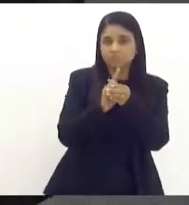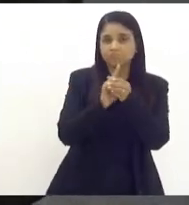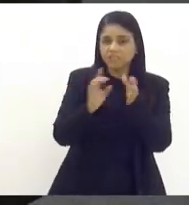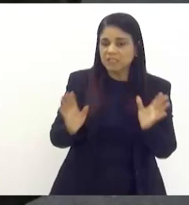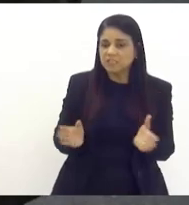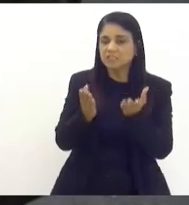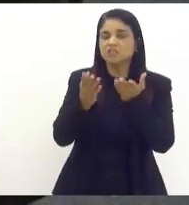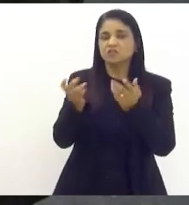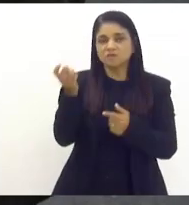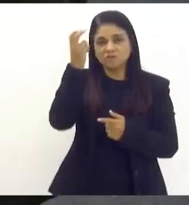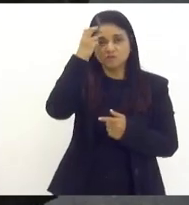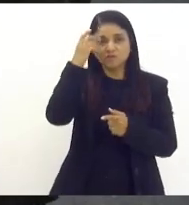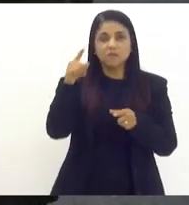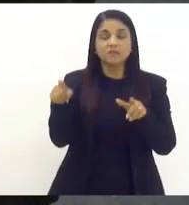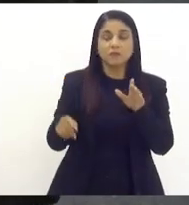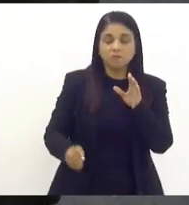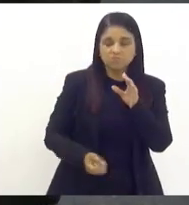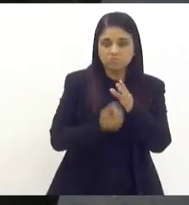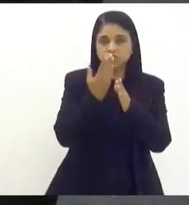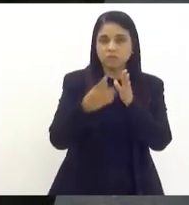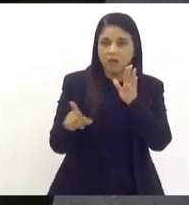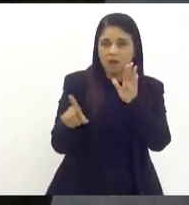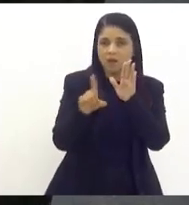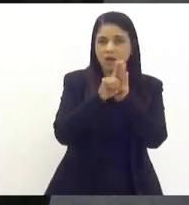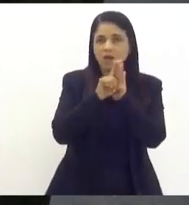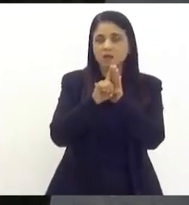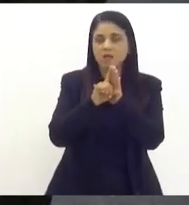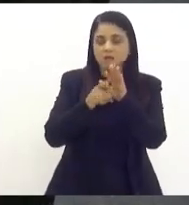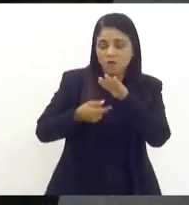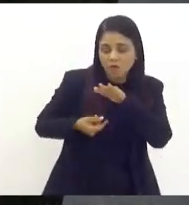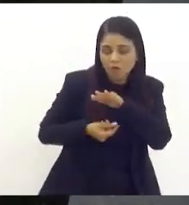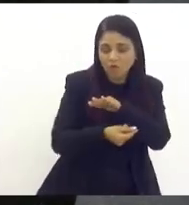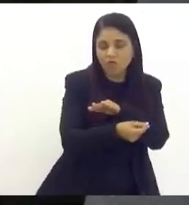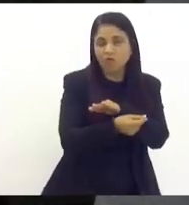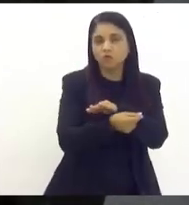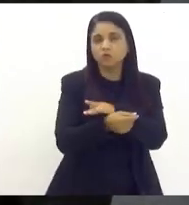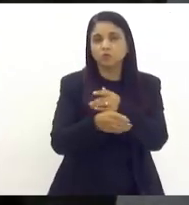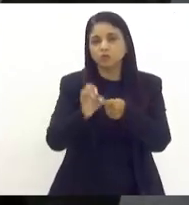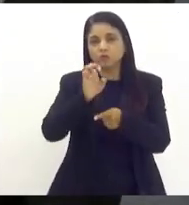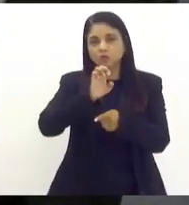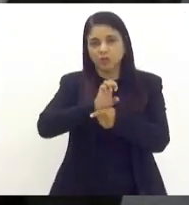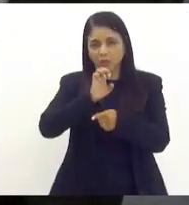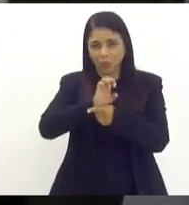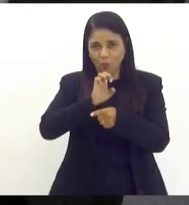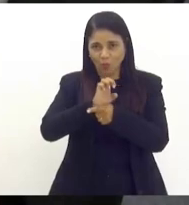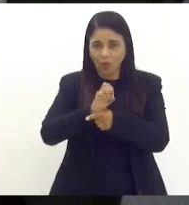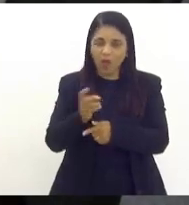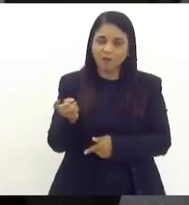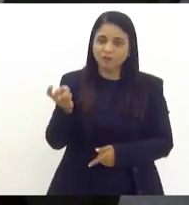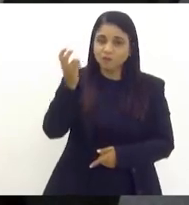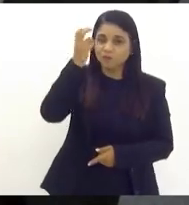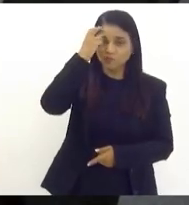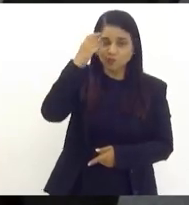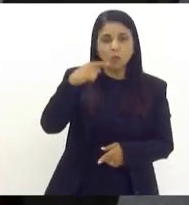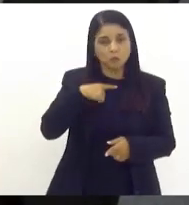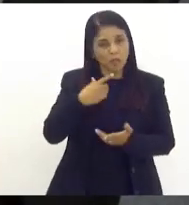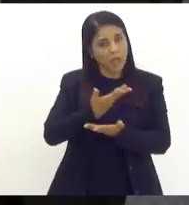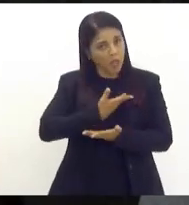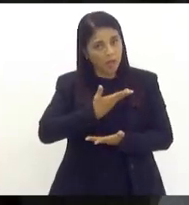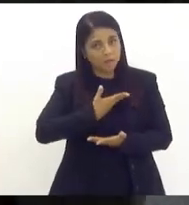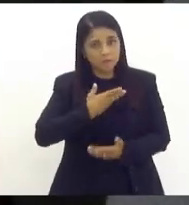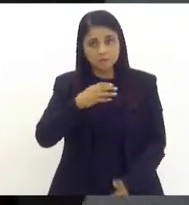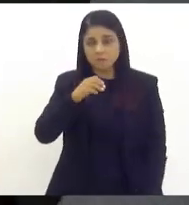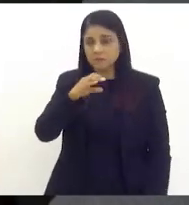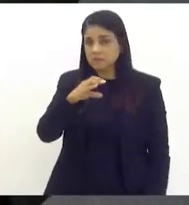cultura e sou autor da lei que criou o fundo estadual de cultura eu tenho vários amigos que são cineastas eles